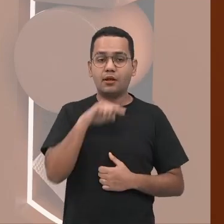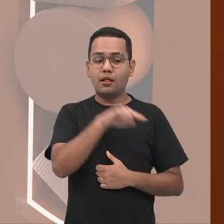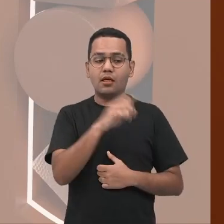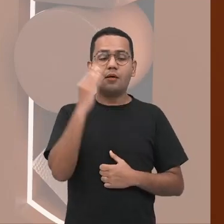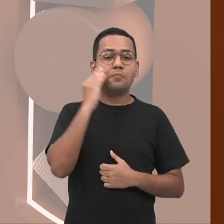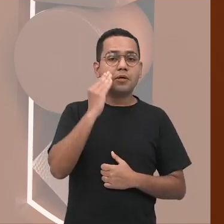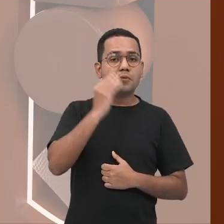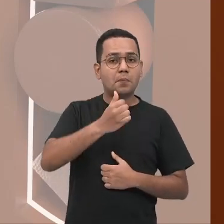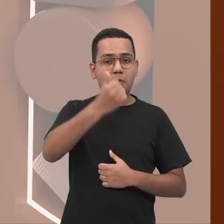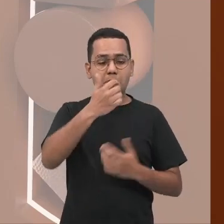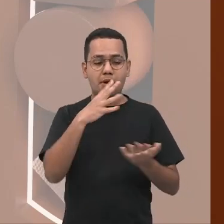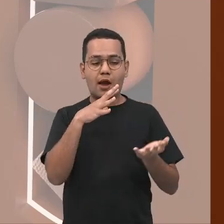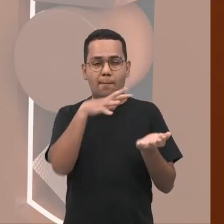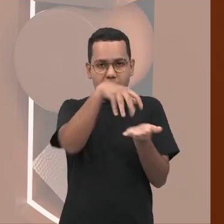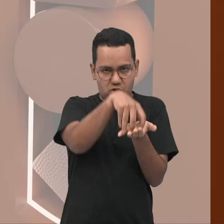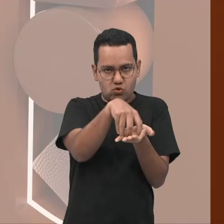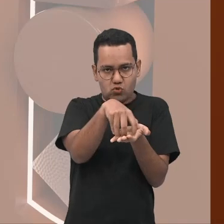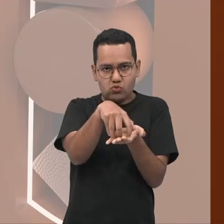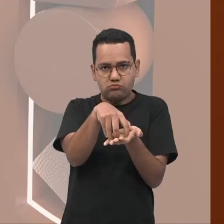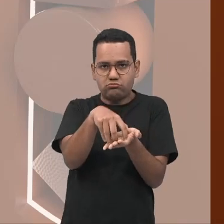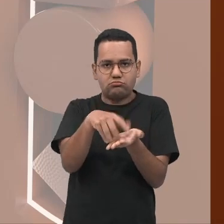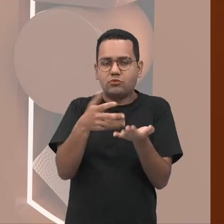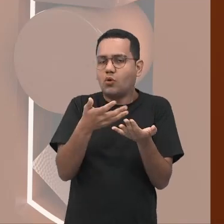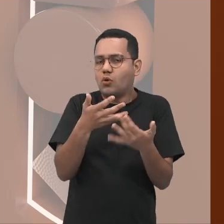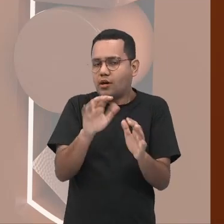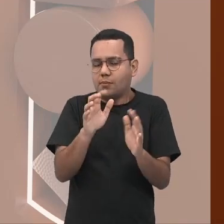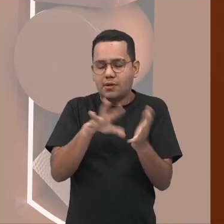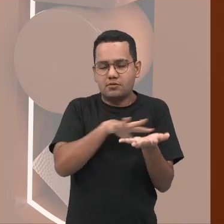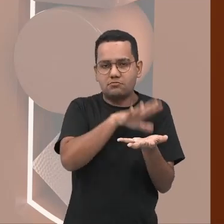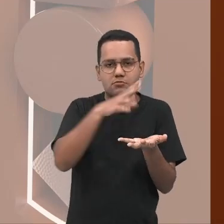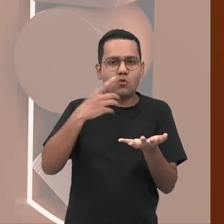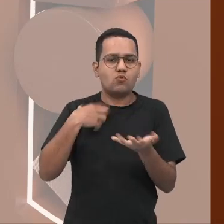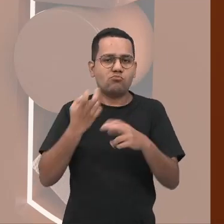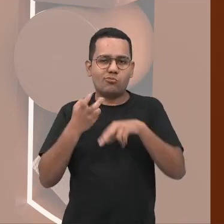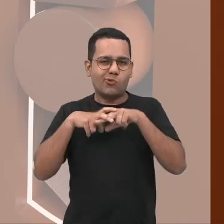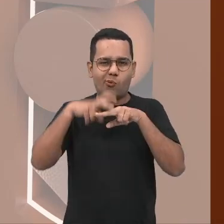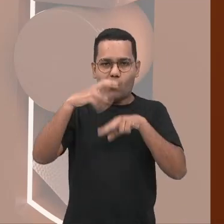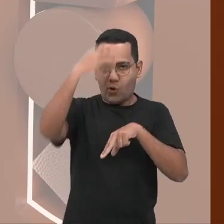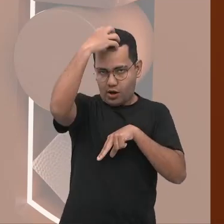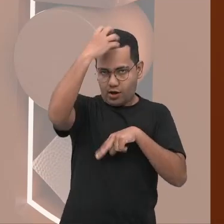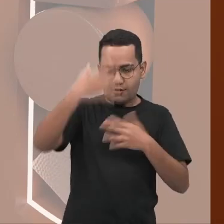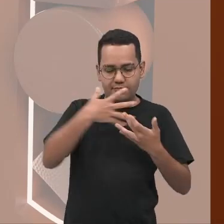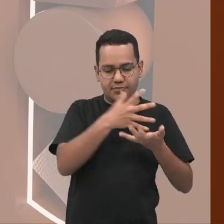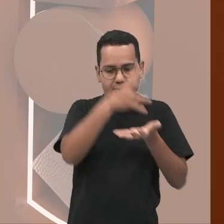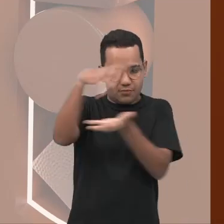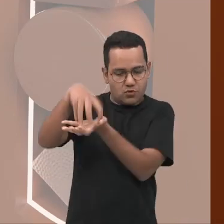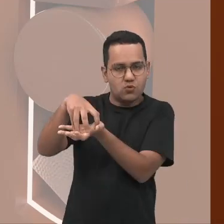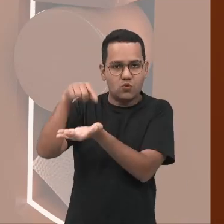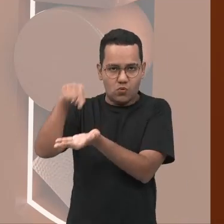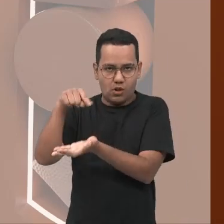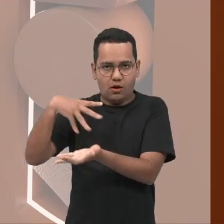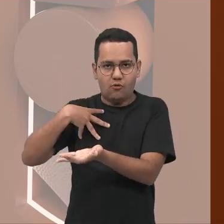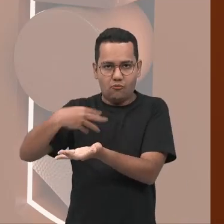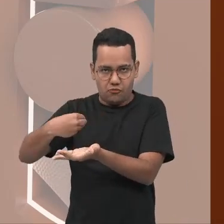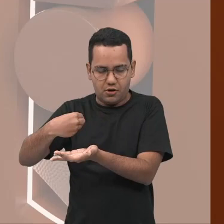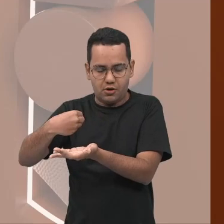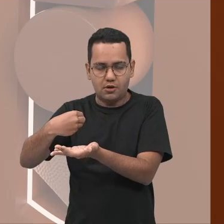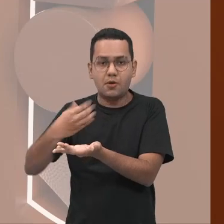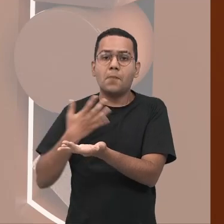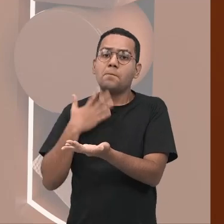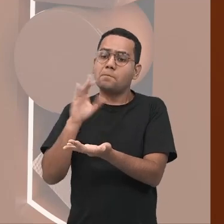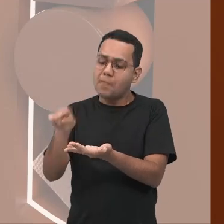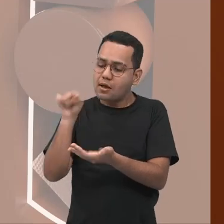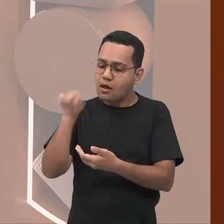do trono em favor de seu filho, mas que era de menor de idade, pela Constituição não podia assumir, e então